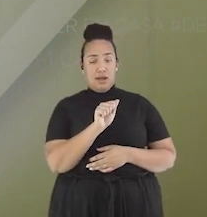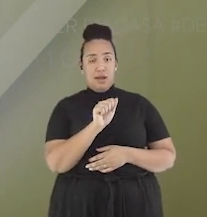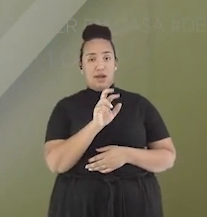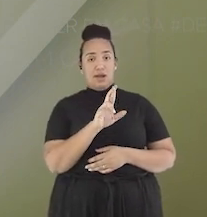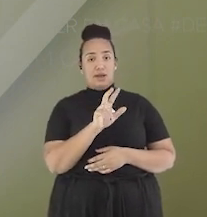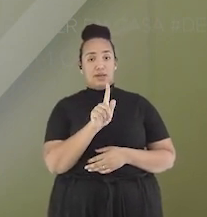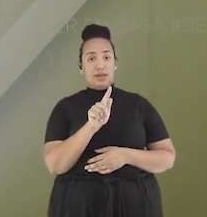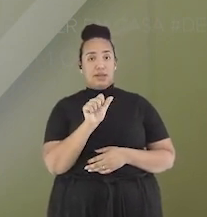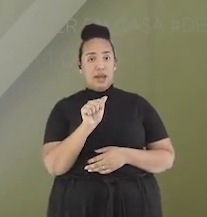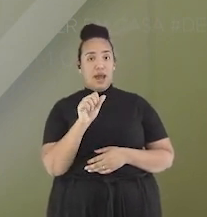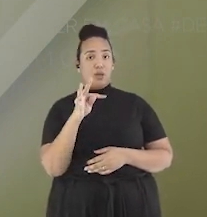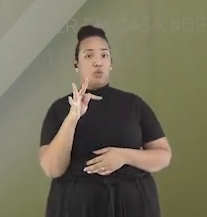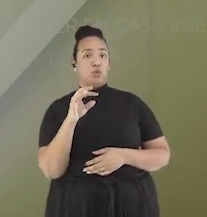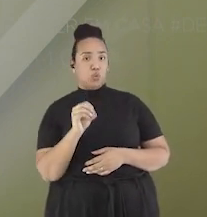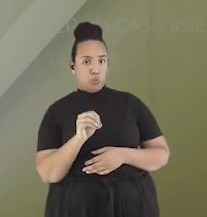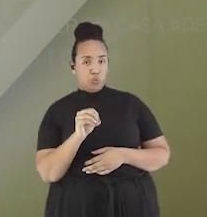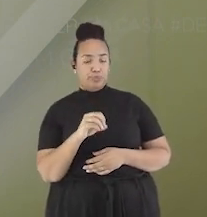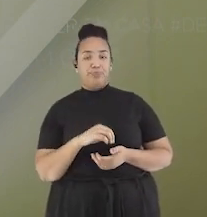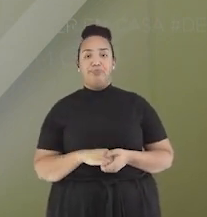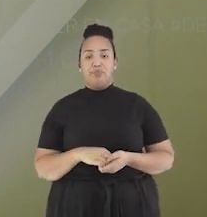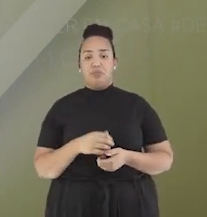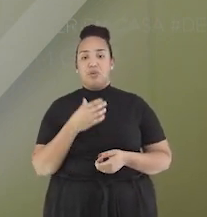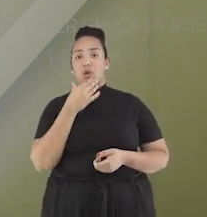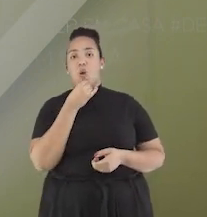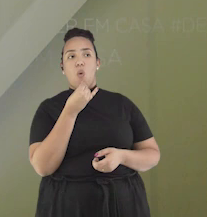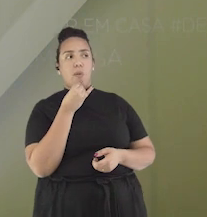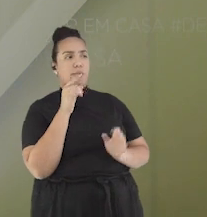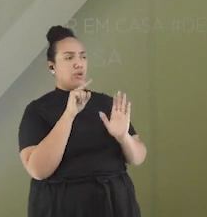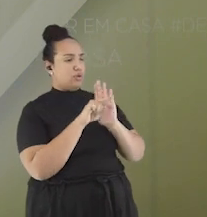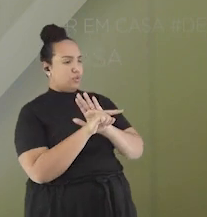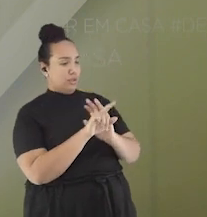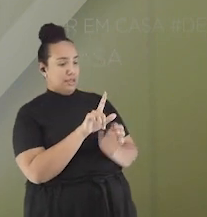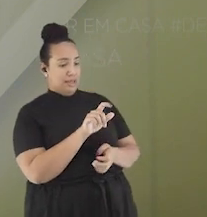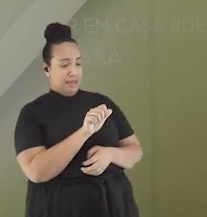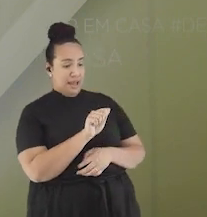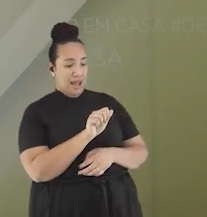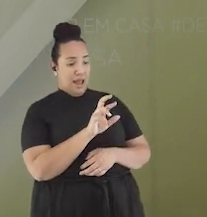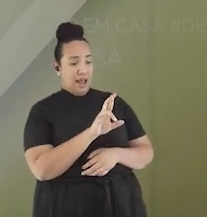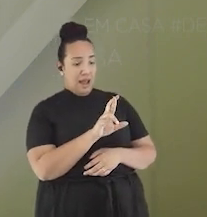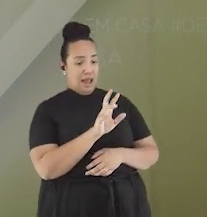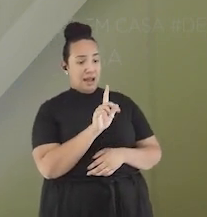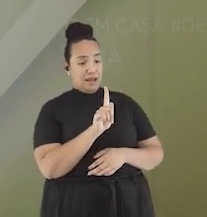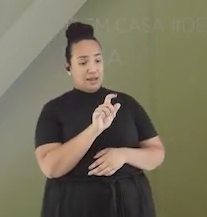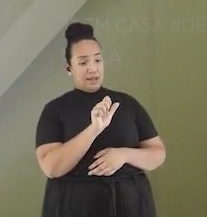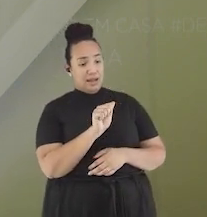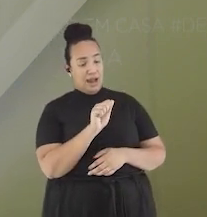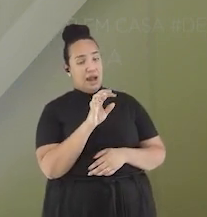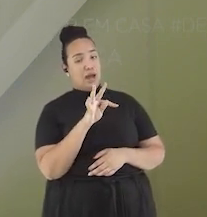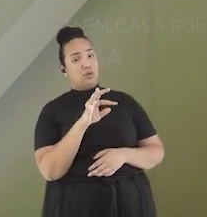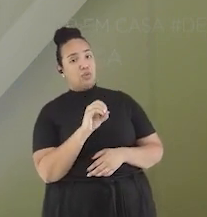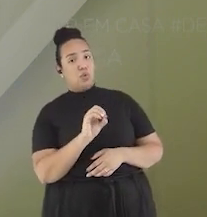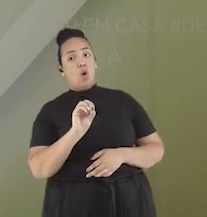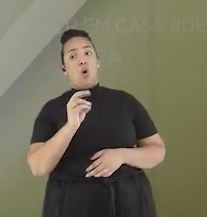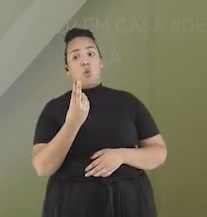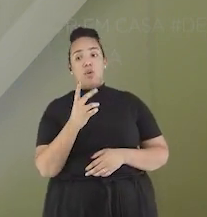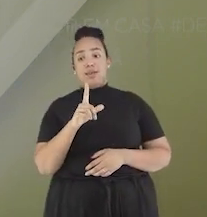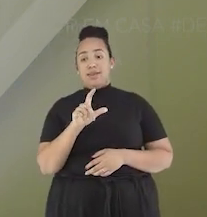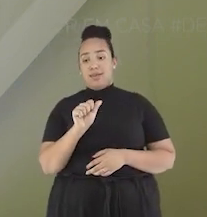a palavra largato e o segundo perguntou lagarto